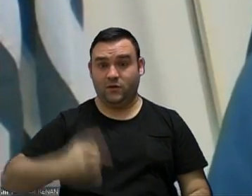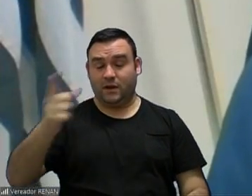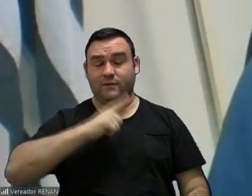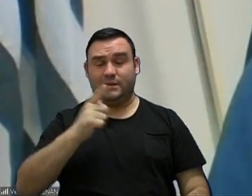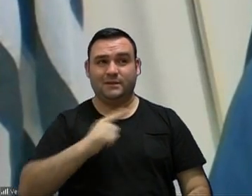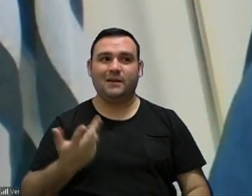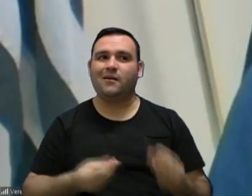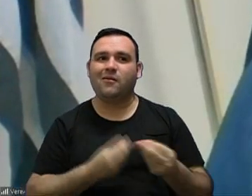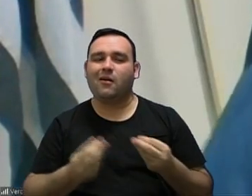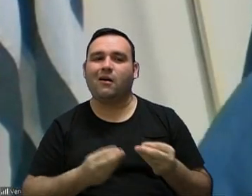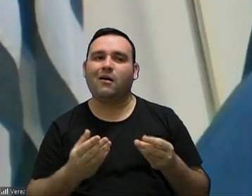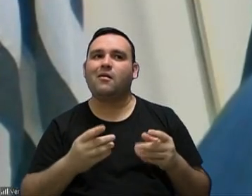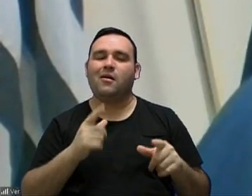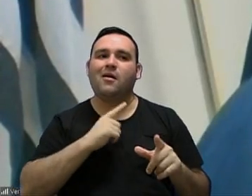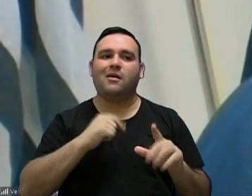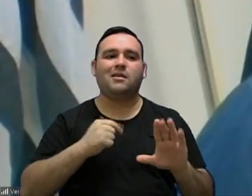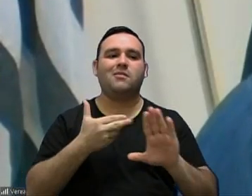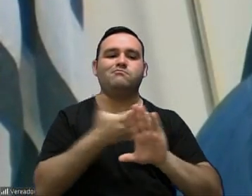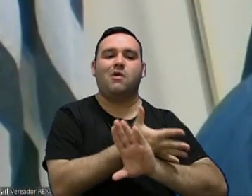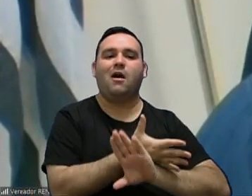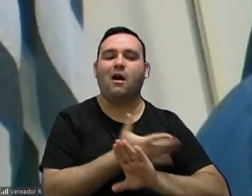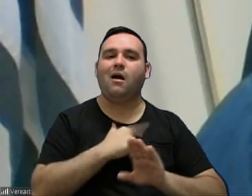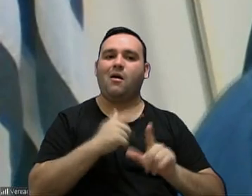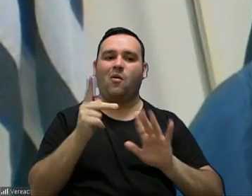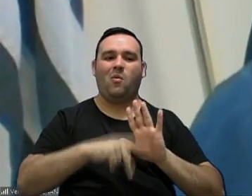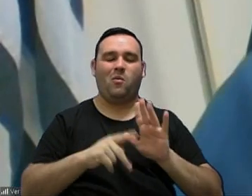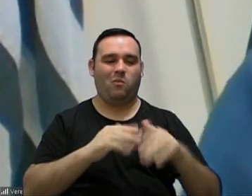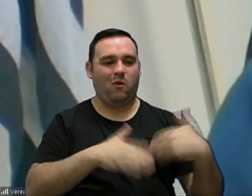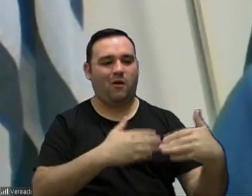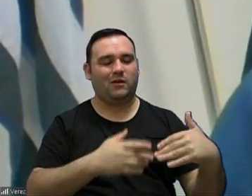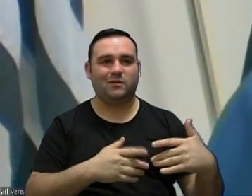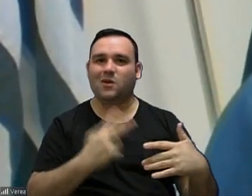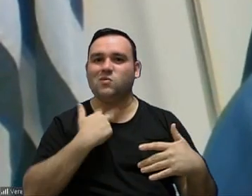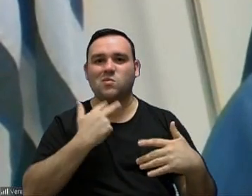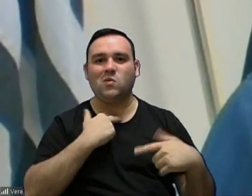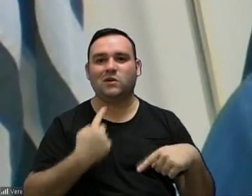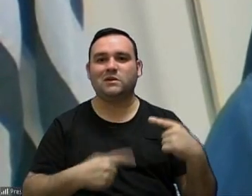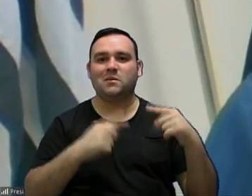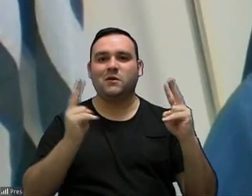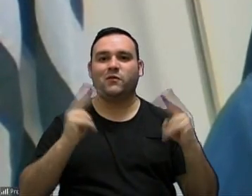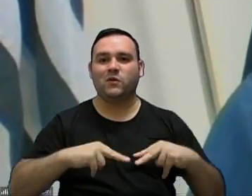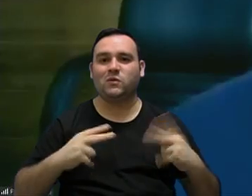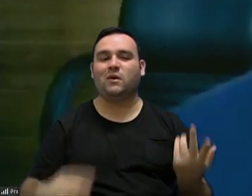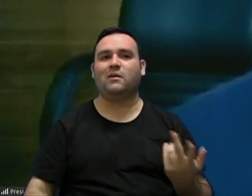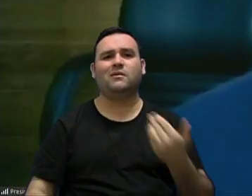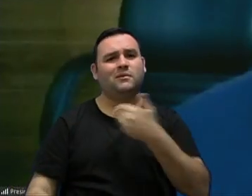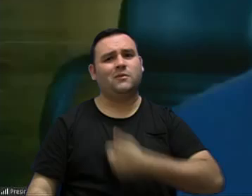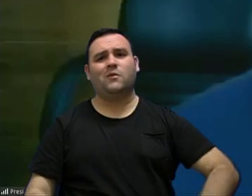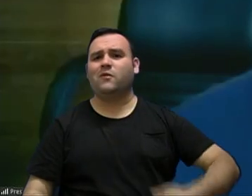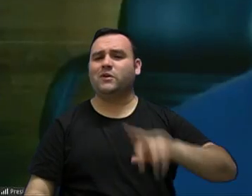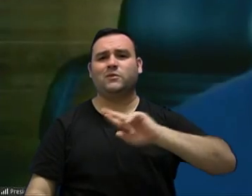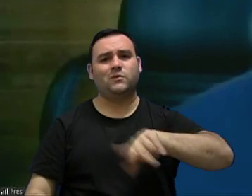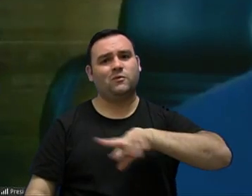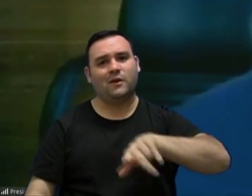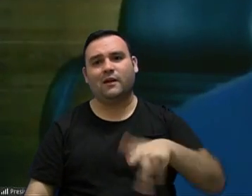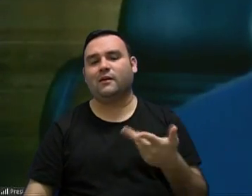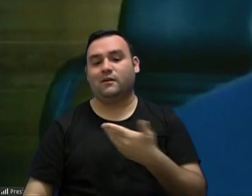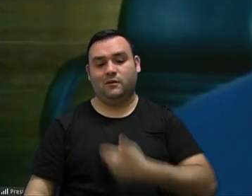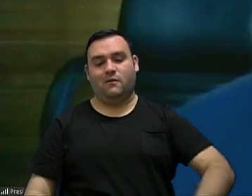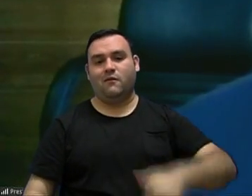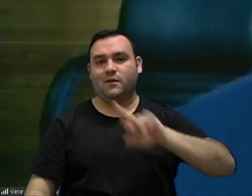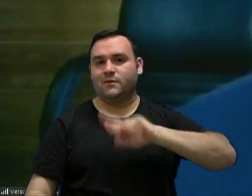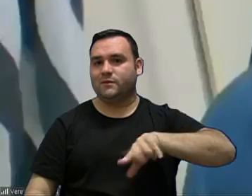o governo vai usar de subterfúgio para atropelar o processo, porque não dá para se debater virtualmente. Não é o governo, vereador, não é o